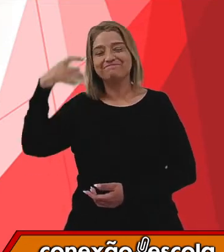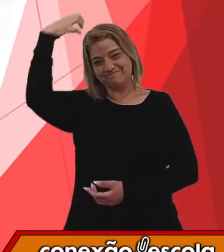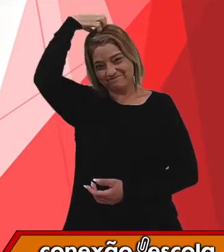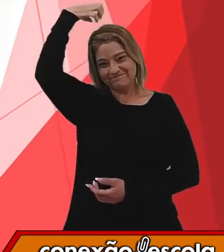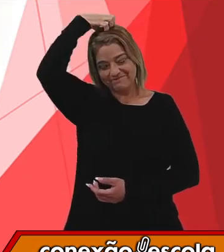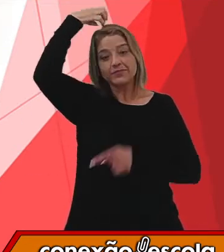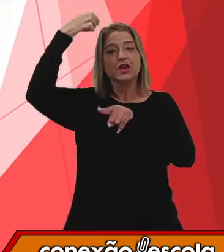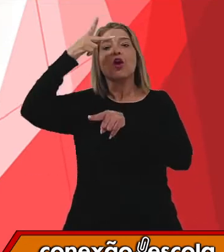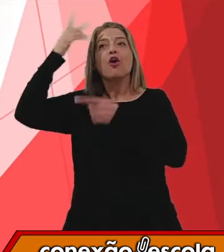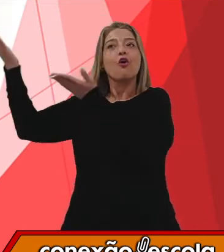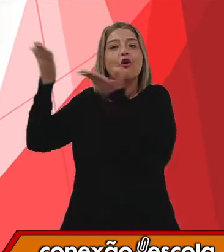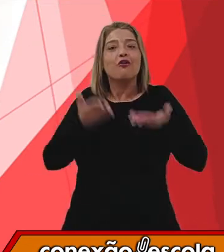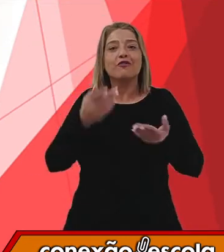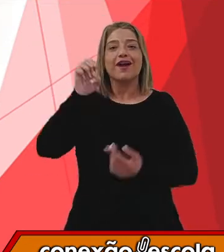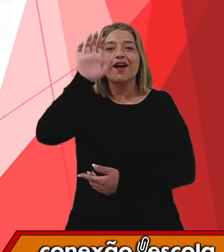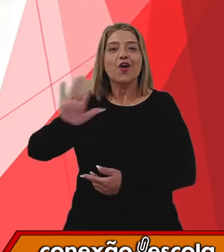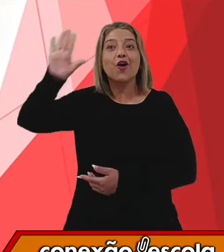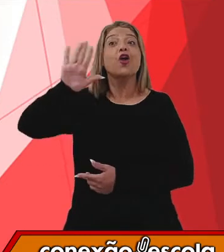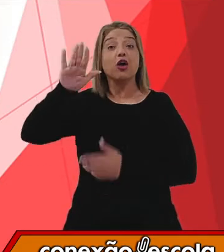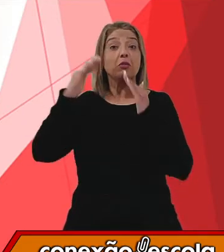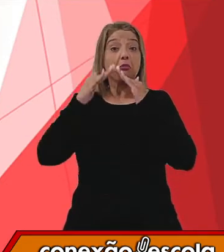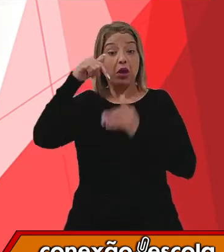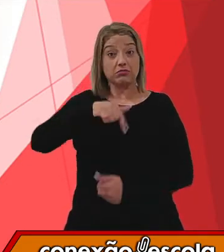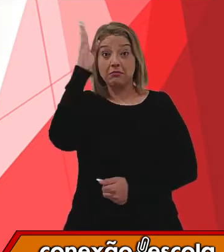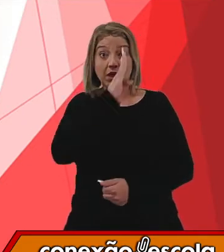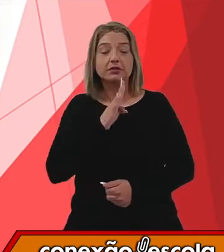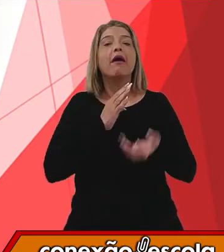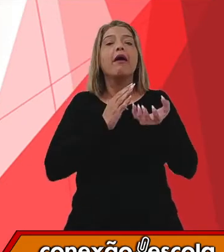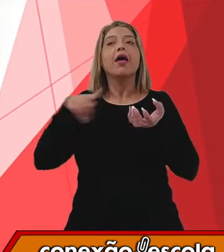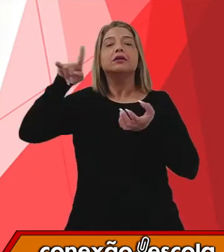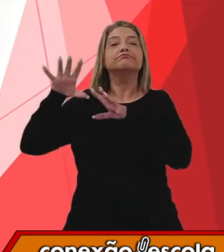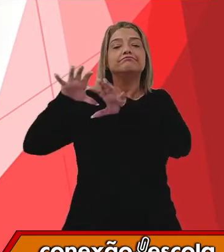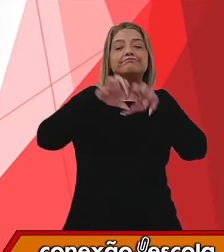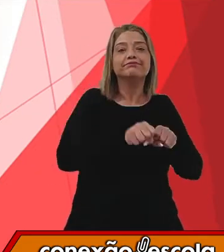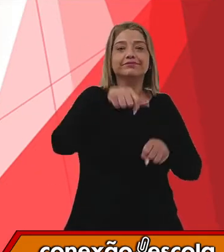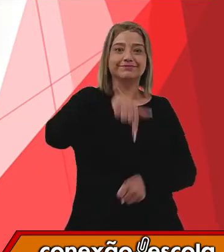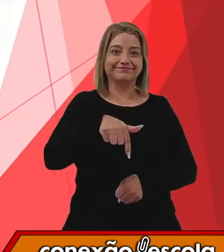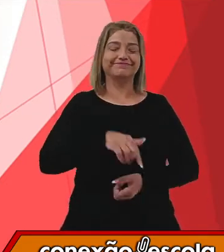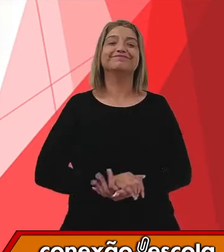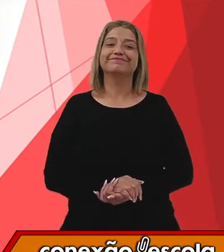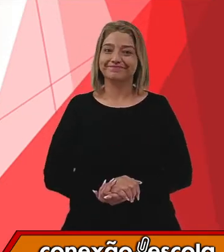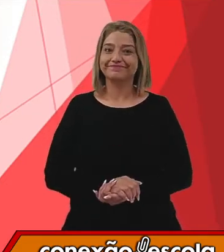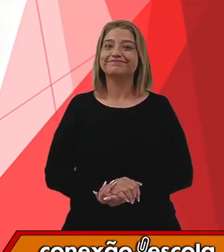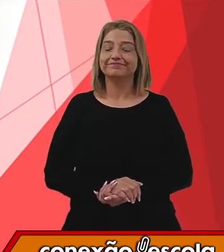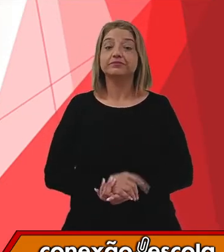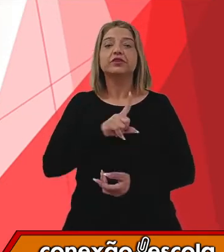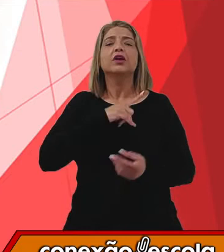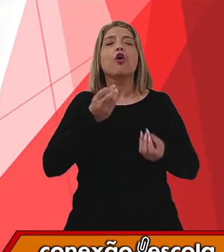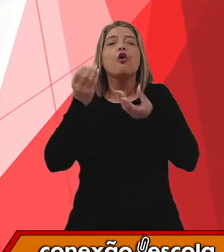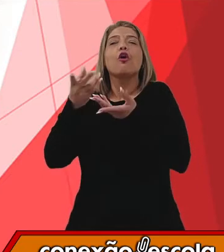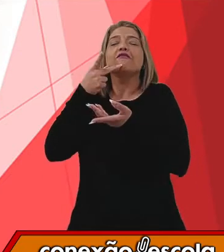alguns europeus para virem morar aqui no Brasil, porque ele queria que eles ocupassem o território. Eram oferecidas a